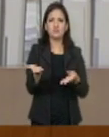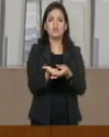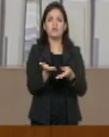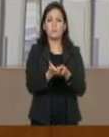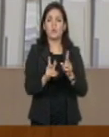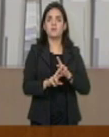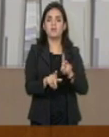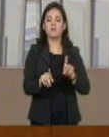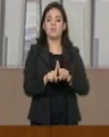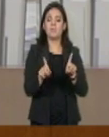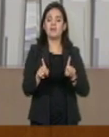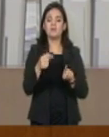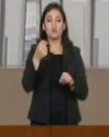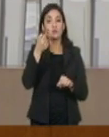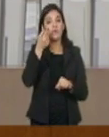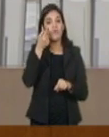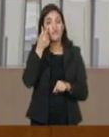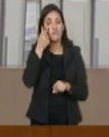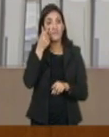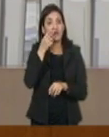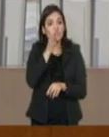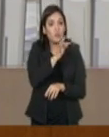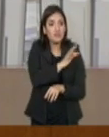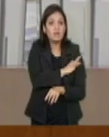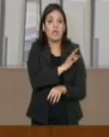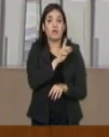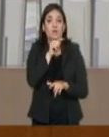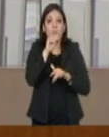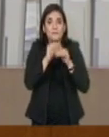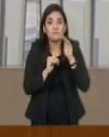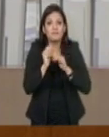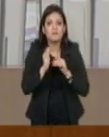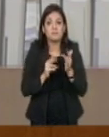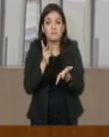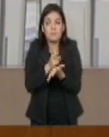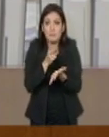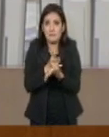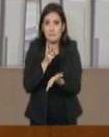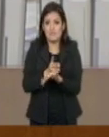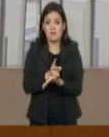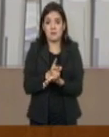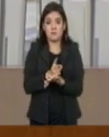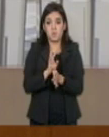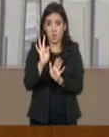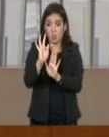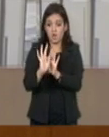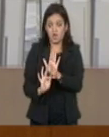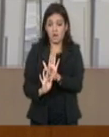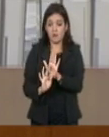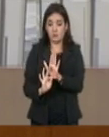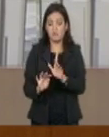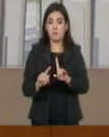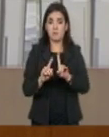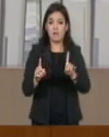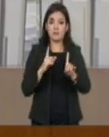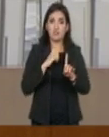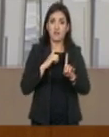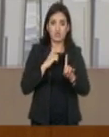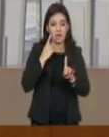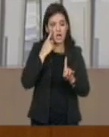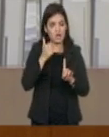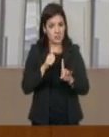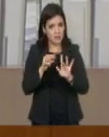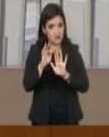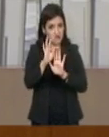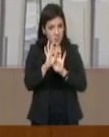da técnica normativa, é assim que eu vou analisar o caso. Mas, depois dessa análise técnica, evidentemente, como